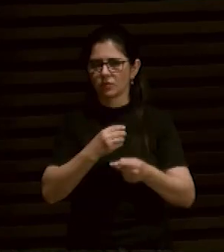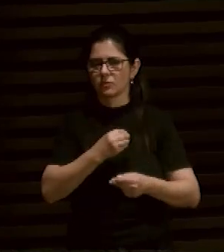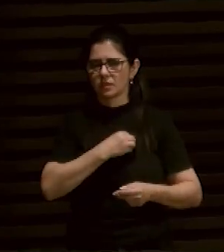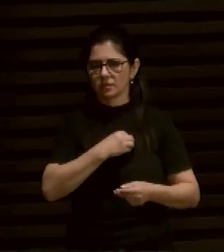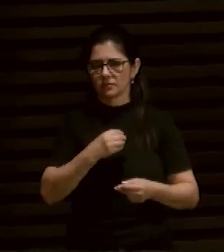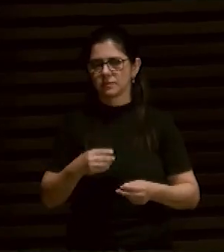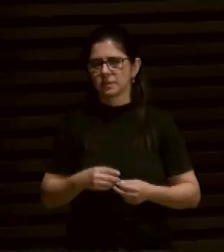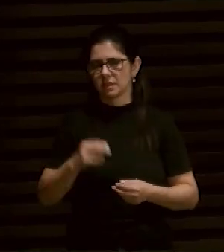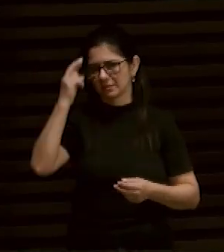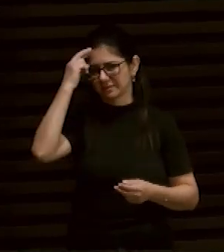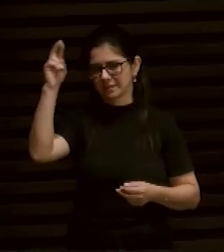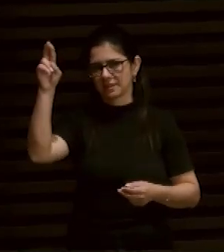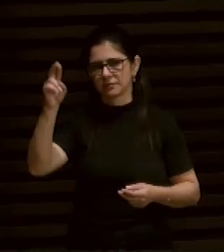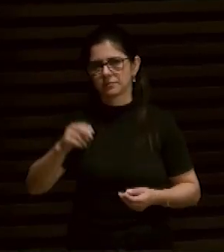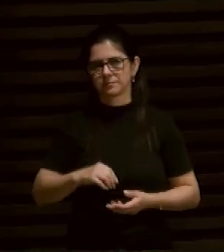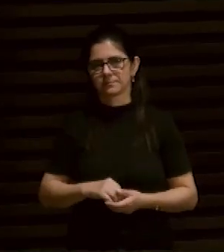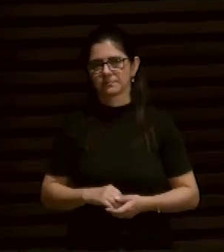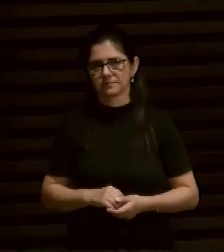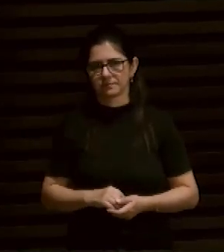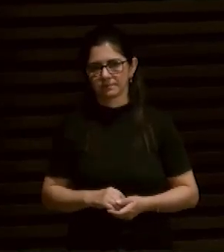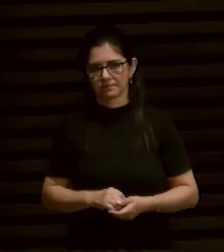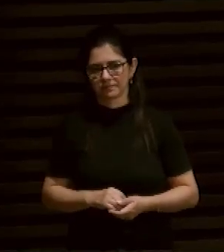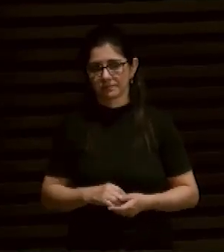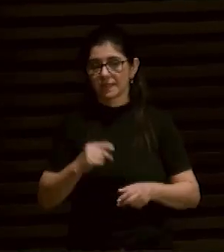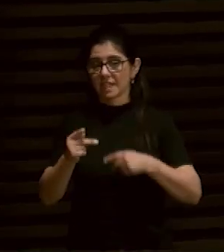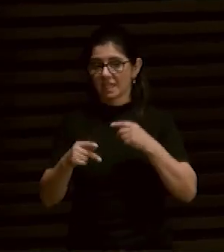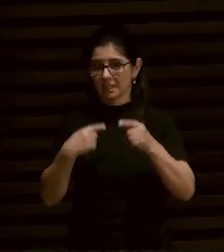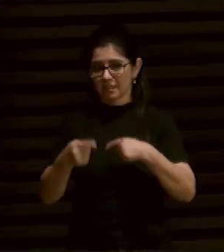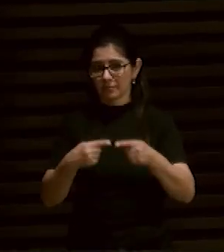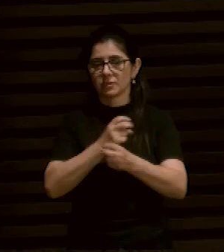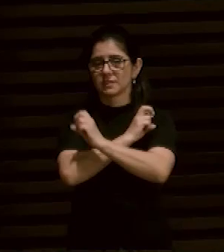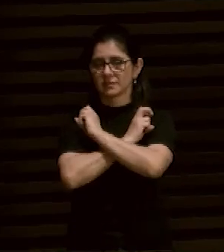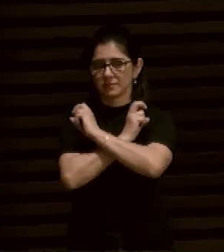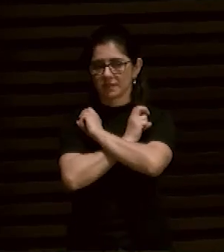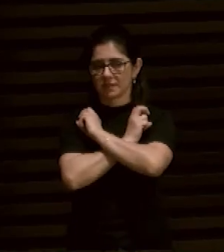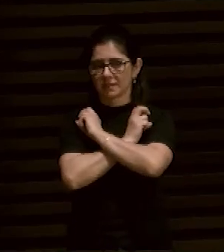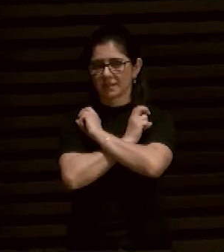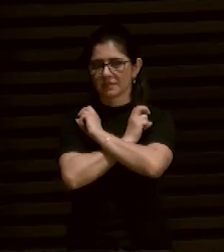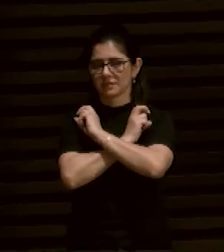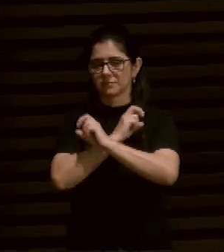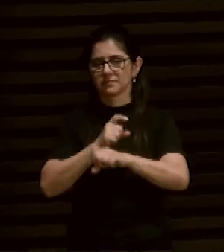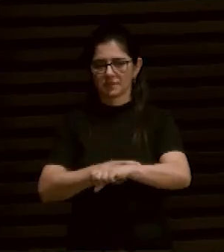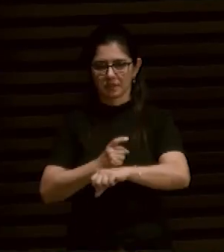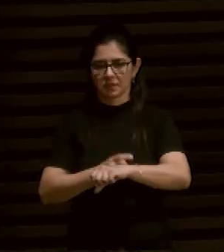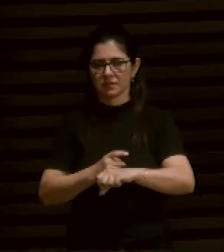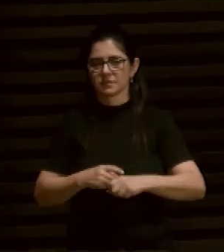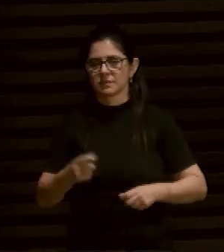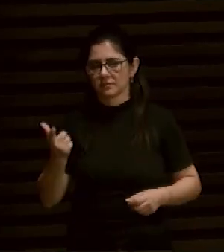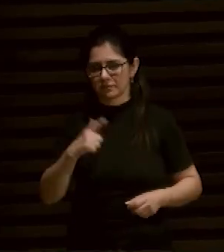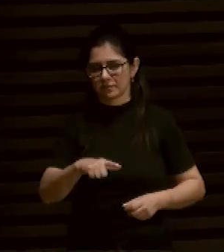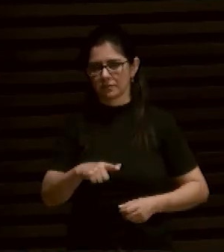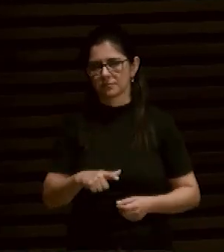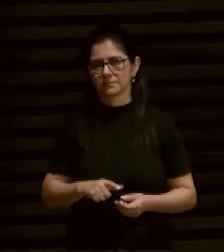que Faraó tornou a pecar e endureceu o seu coração. Veja o arrependimento do rei Acabe, por exemplo. O texto fala que